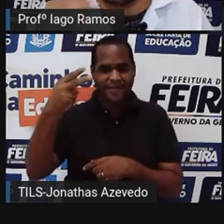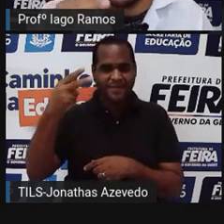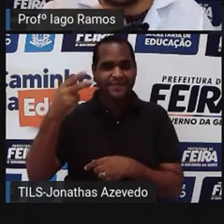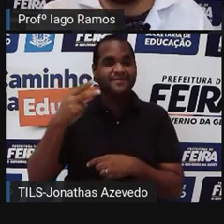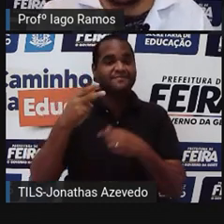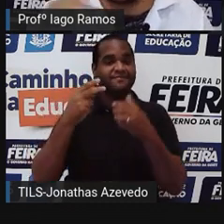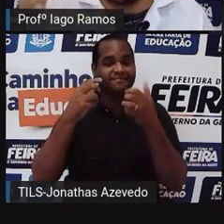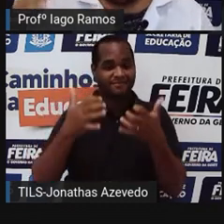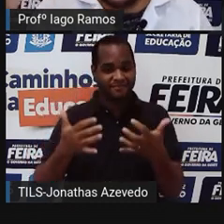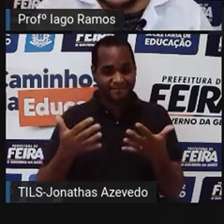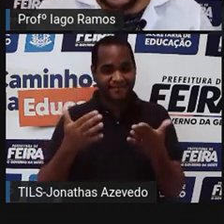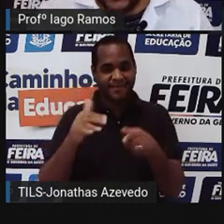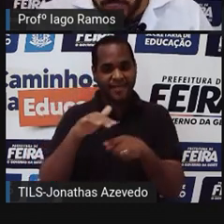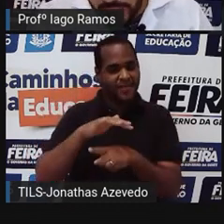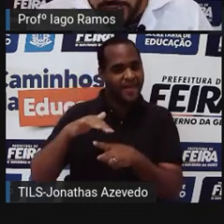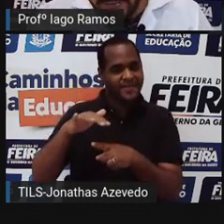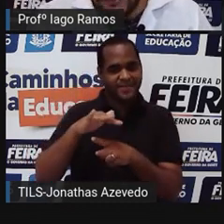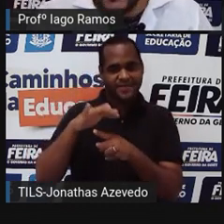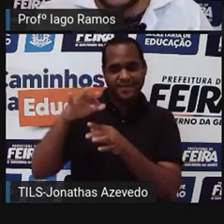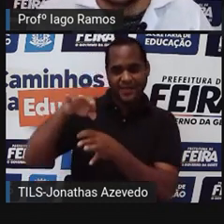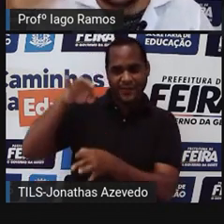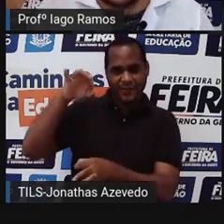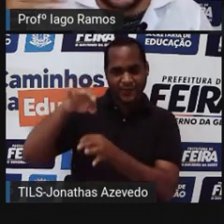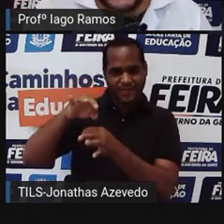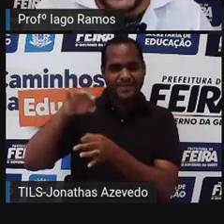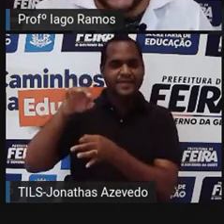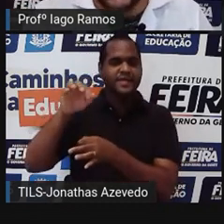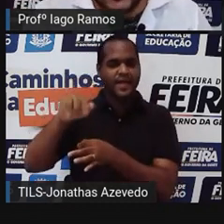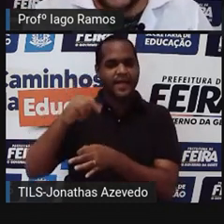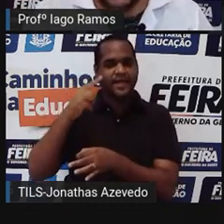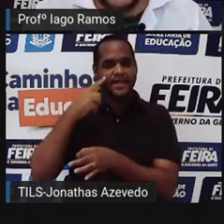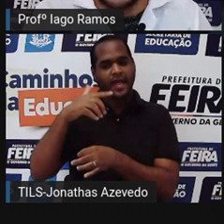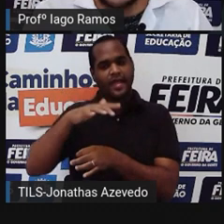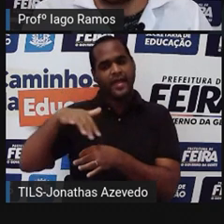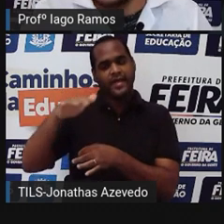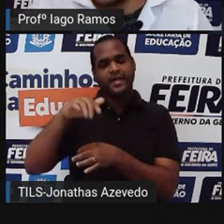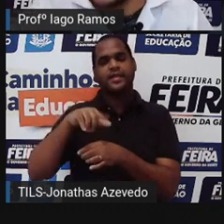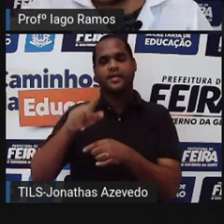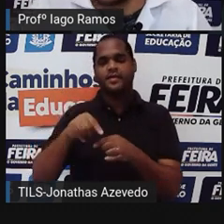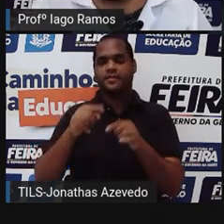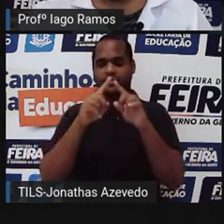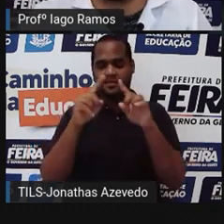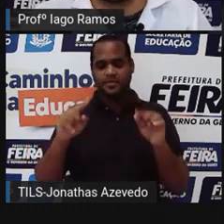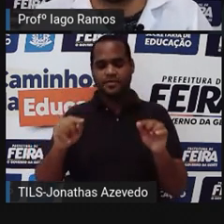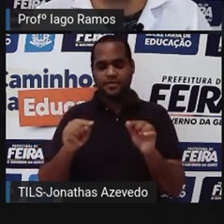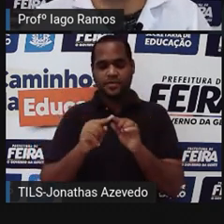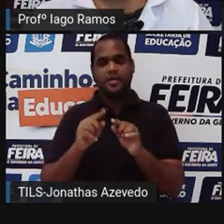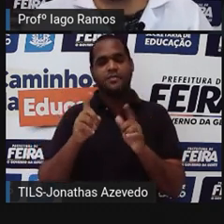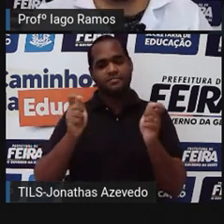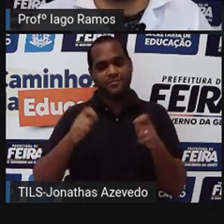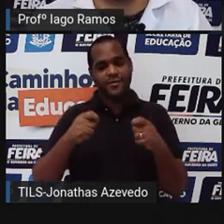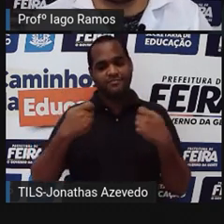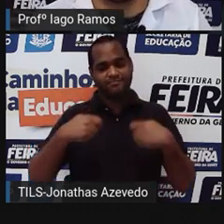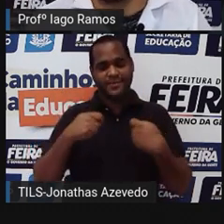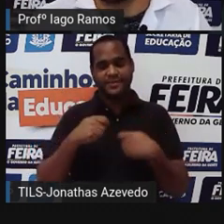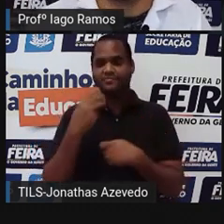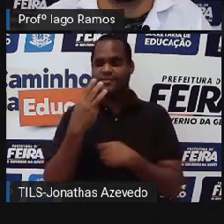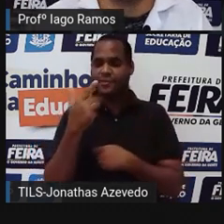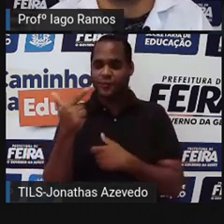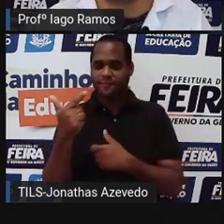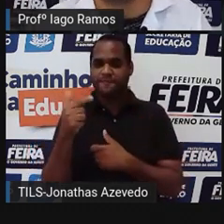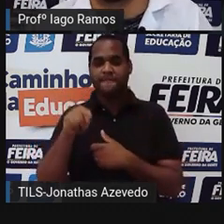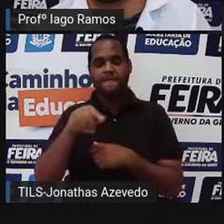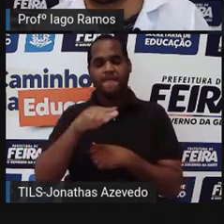Então, a base vezes a altura, que determina a área do retângulo, tem que ser igual a 32, porque essa área